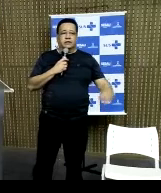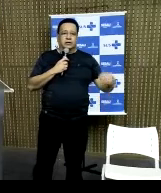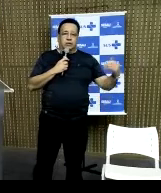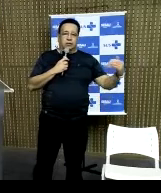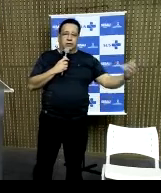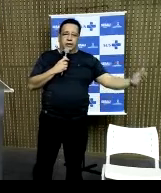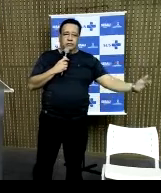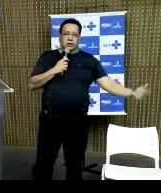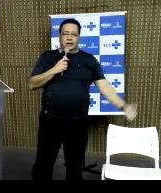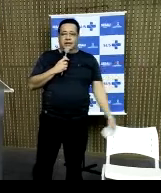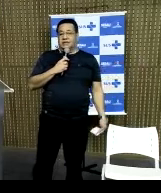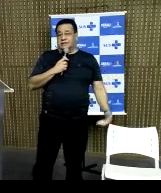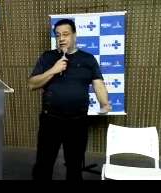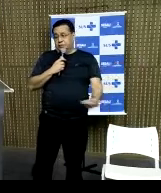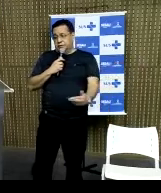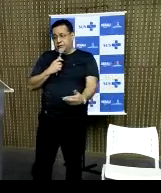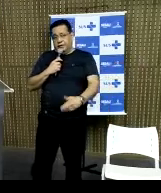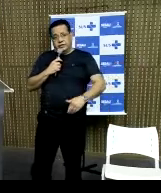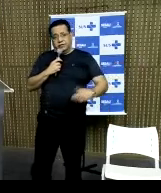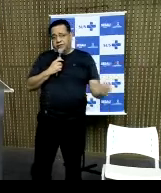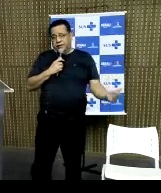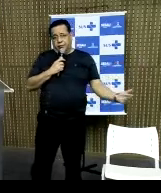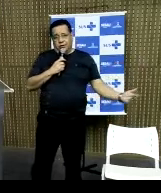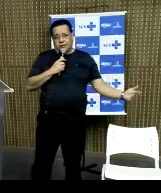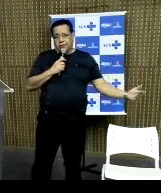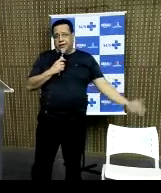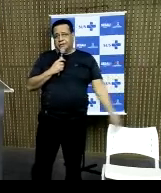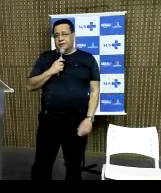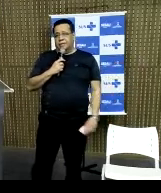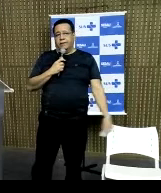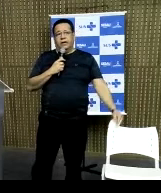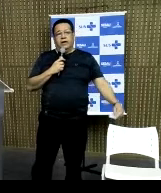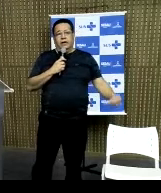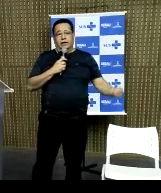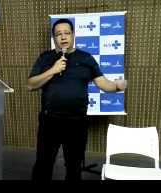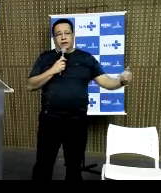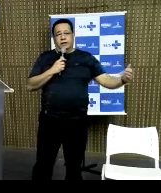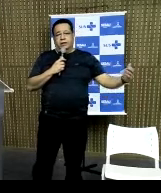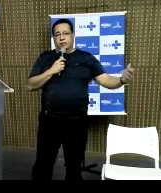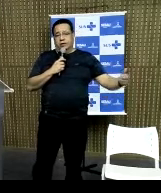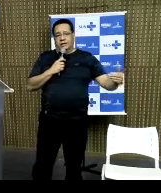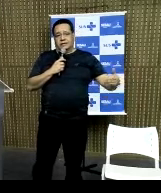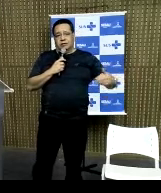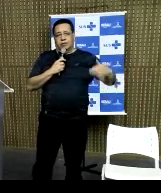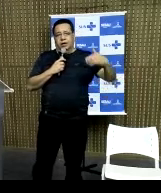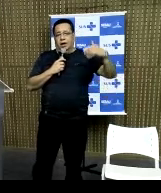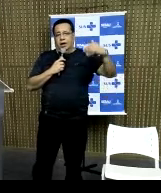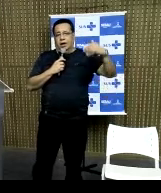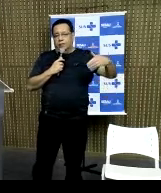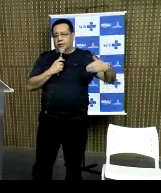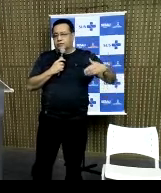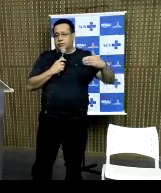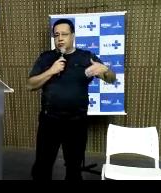né? Tanto no acolhimento das gestantes, principalmente, que tiveram portas abertas, né? E com relação